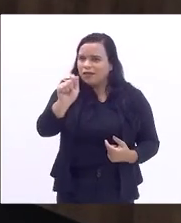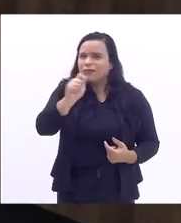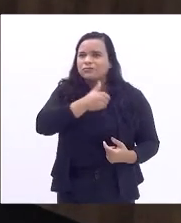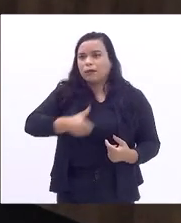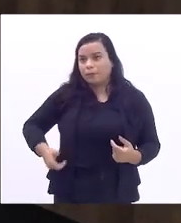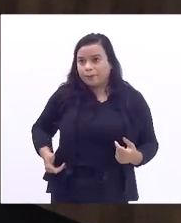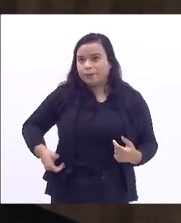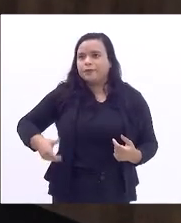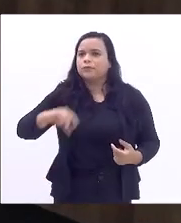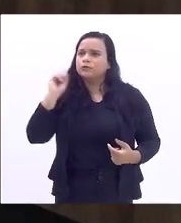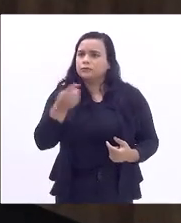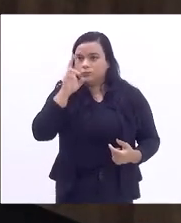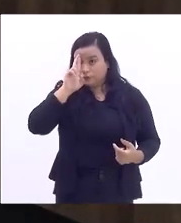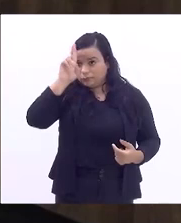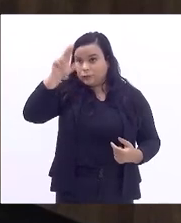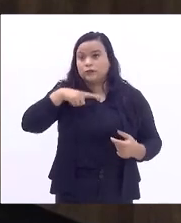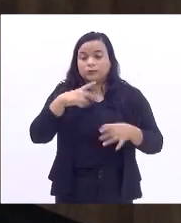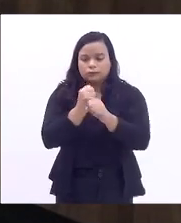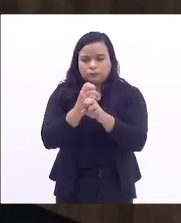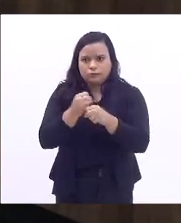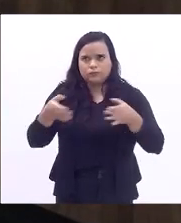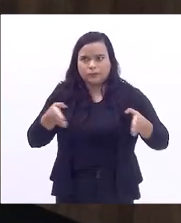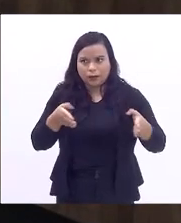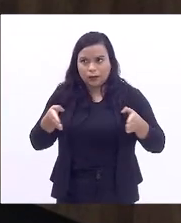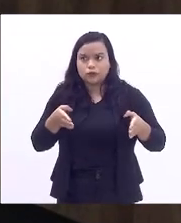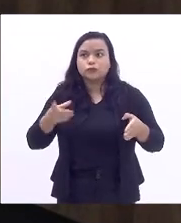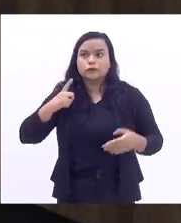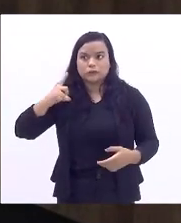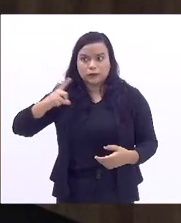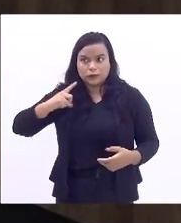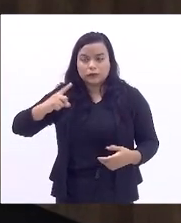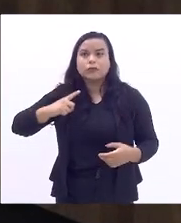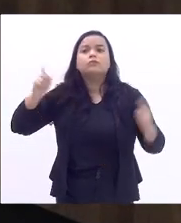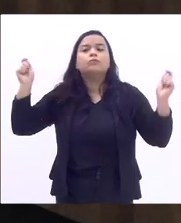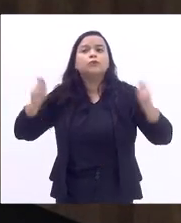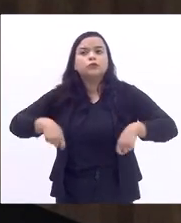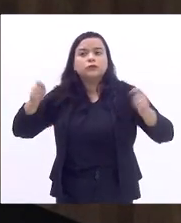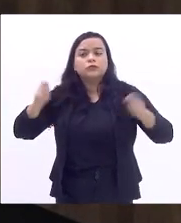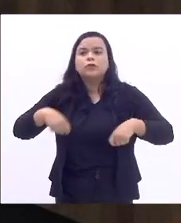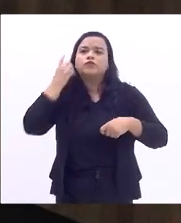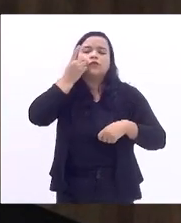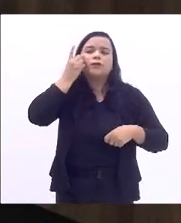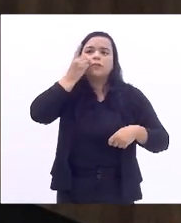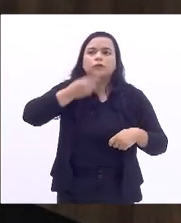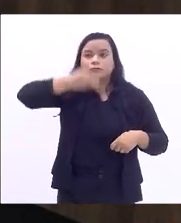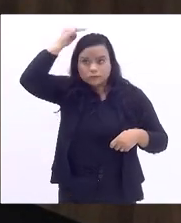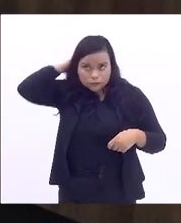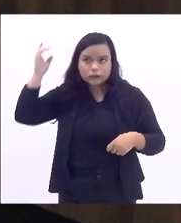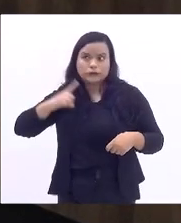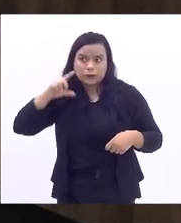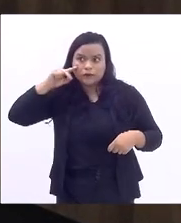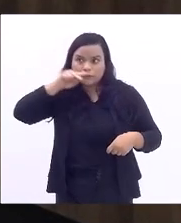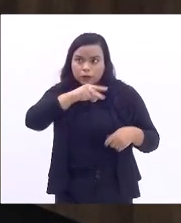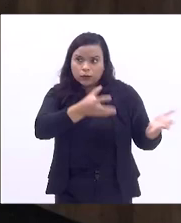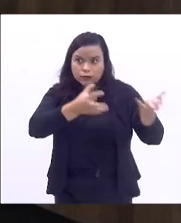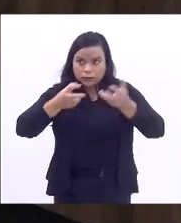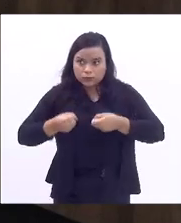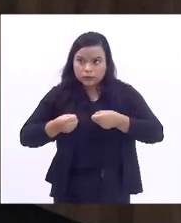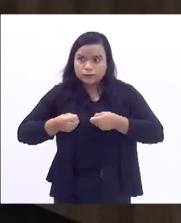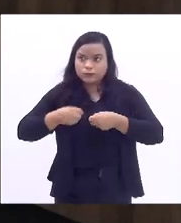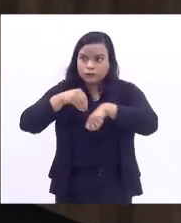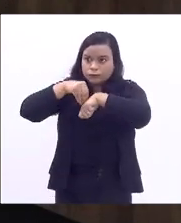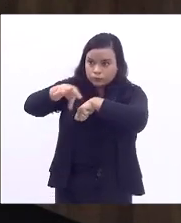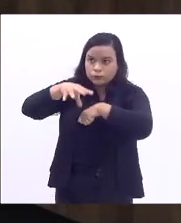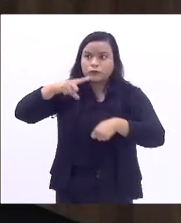algumas questões de contagem de prazo Possivelmente Deputado Márcio Pacheco só recebeu